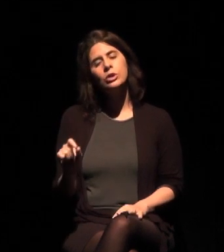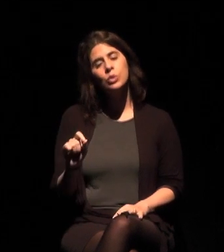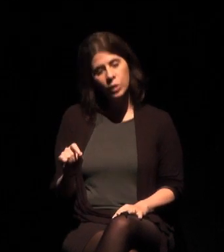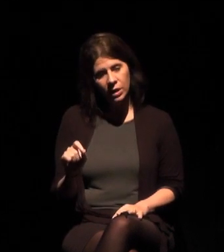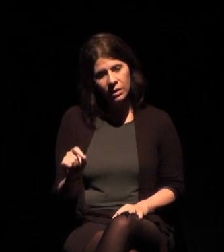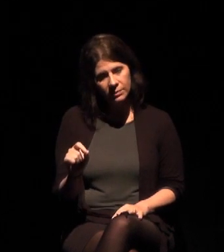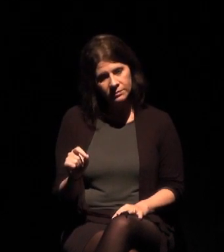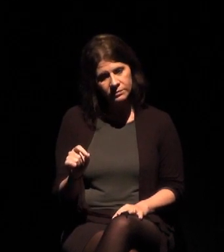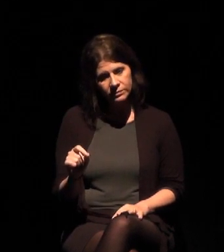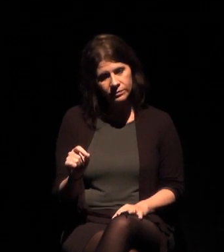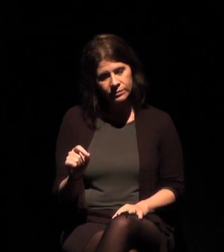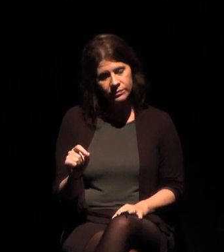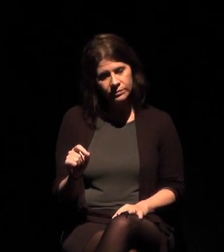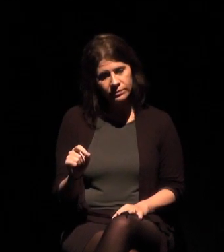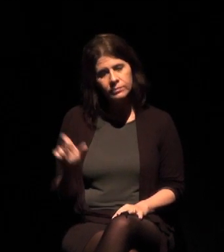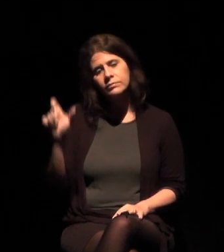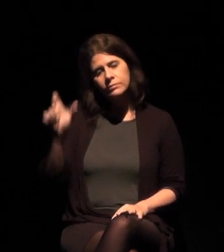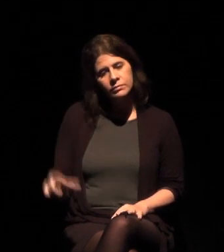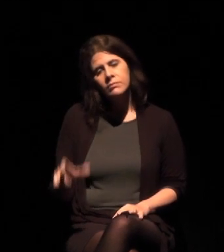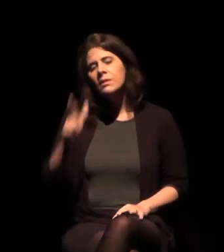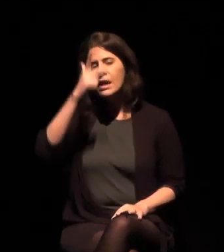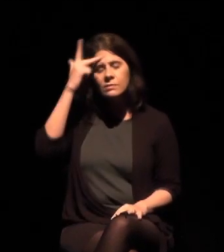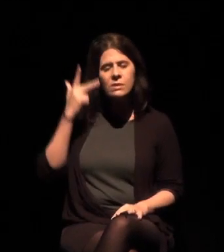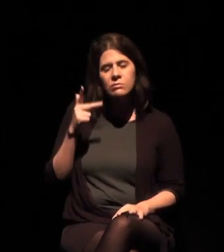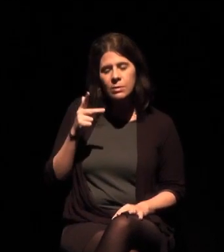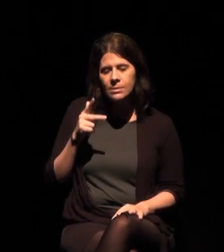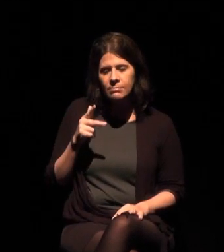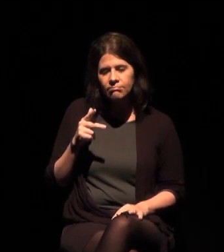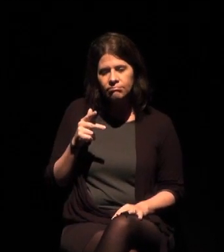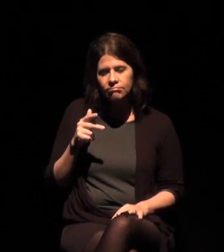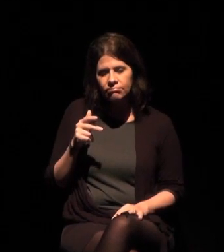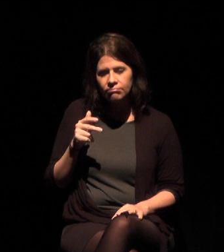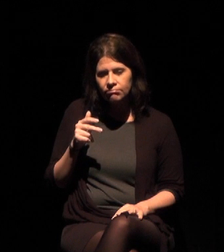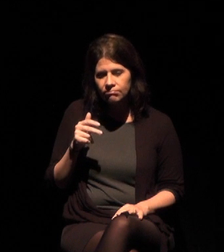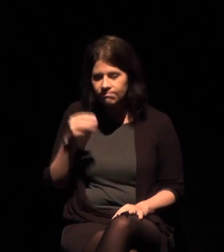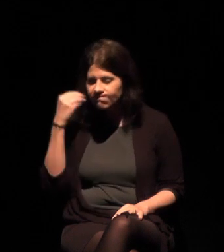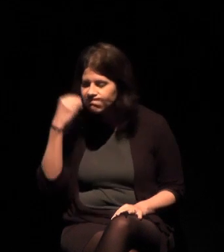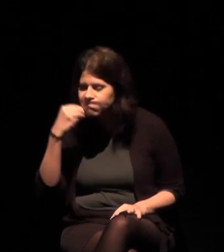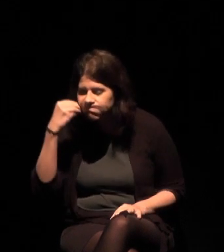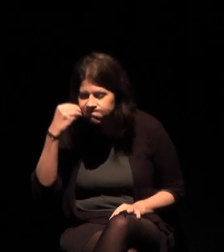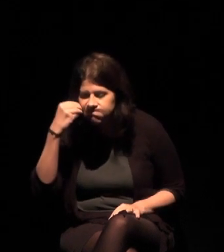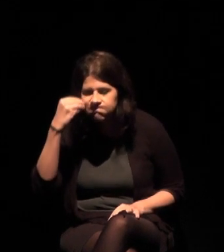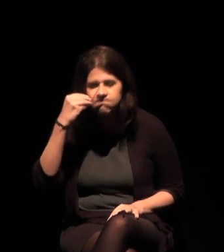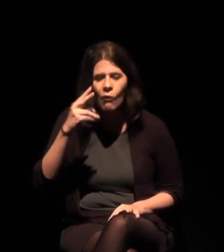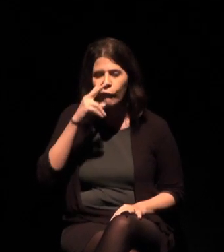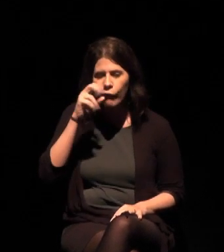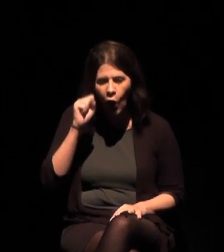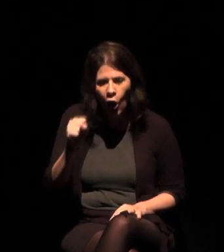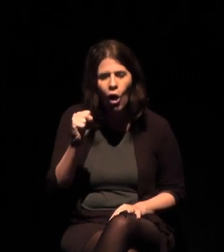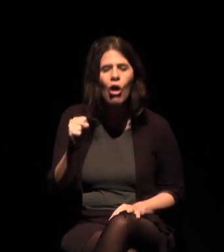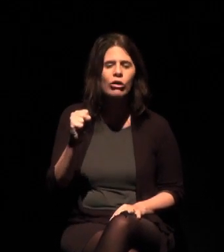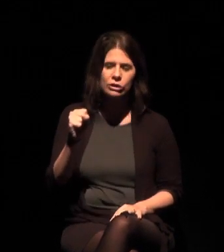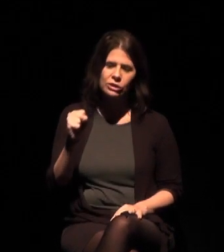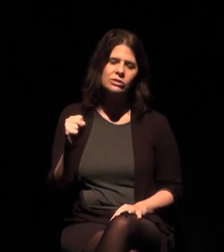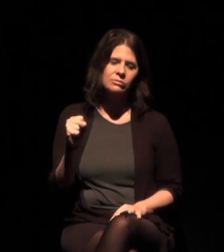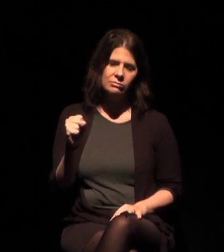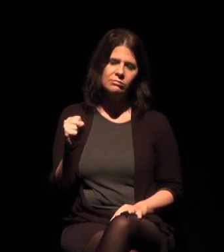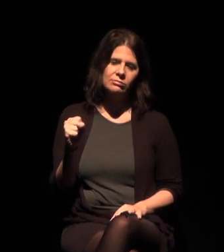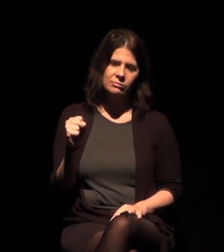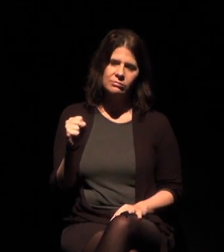expert em tecnologia de ponta estarmos aqui é um sinal excelente